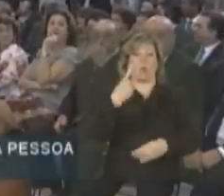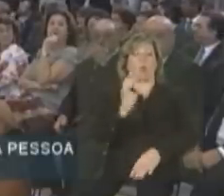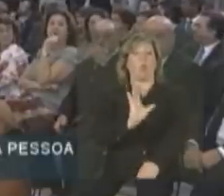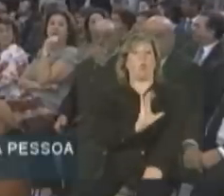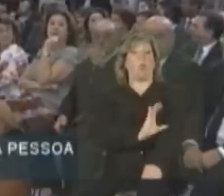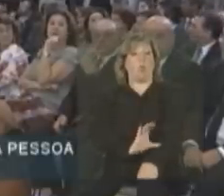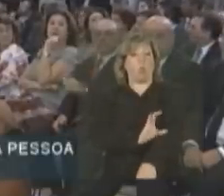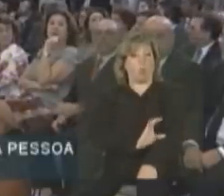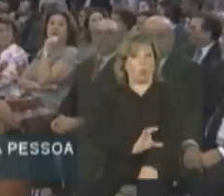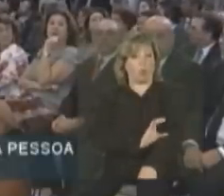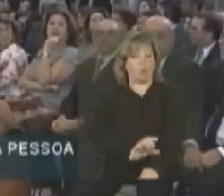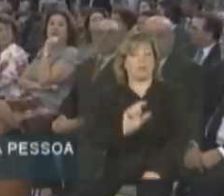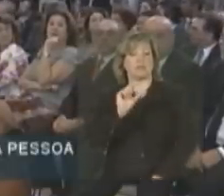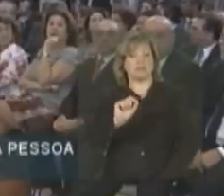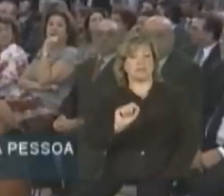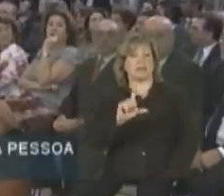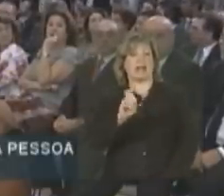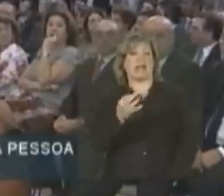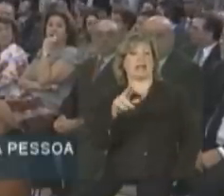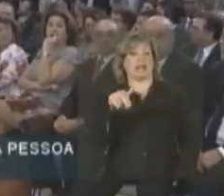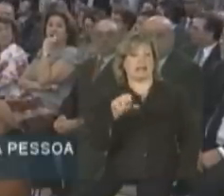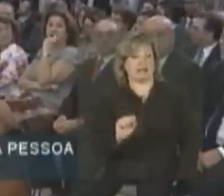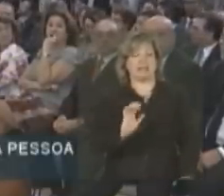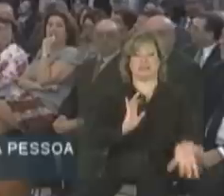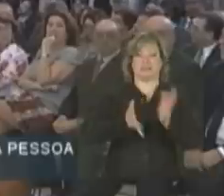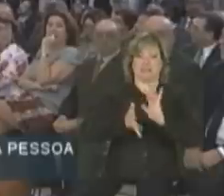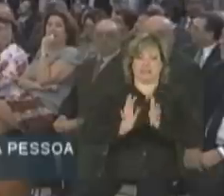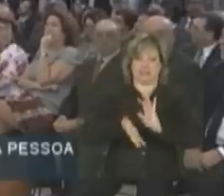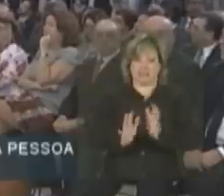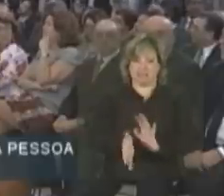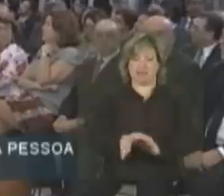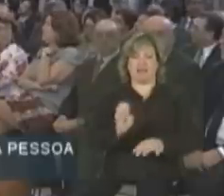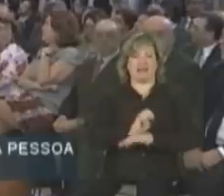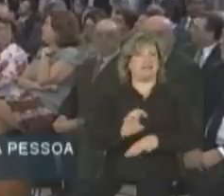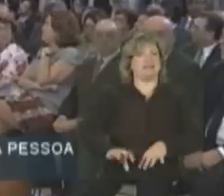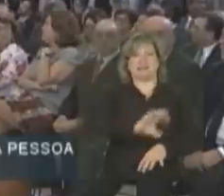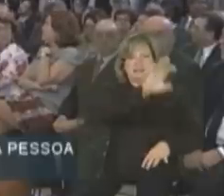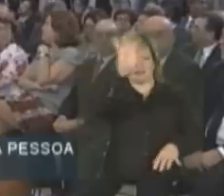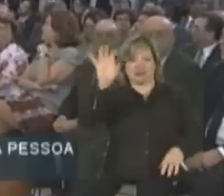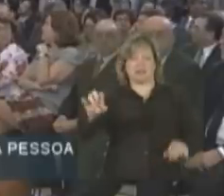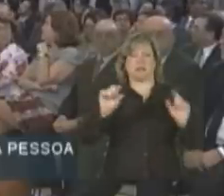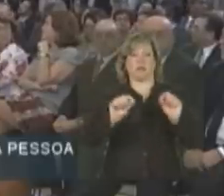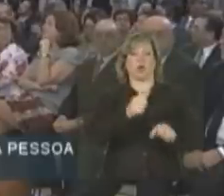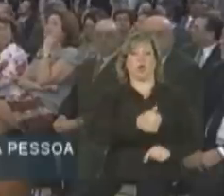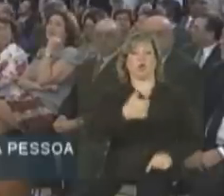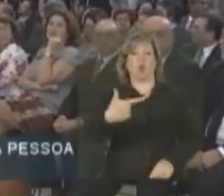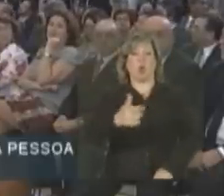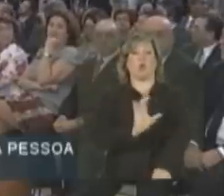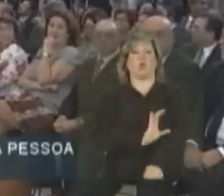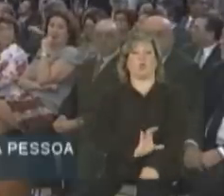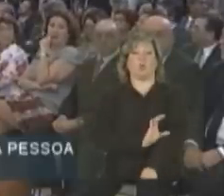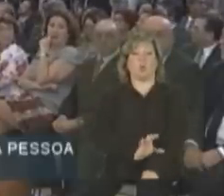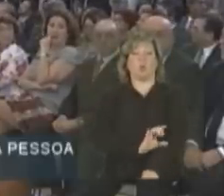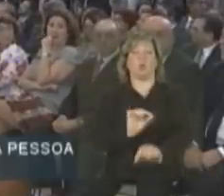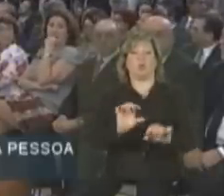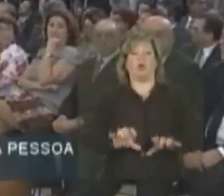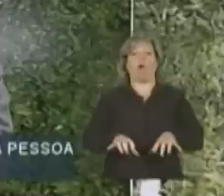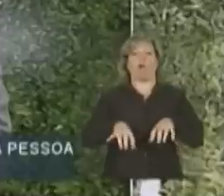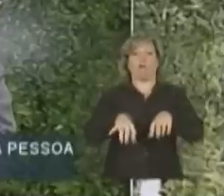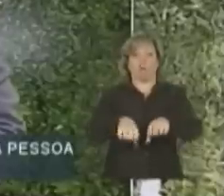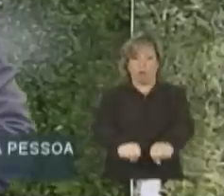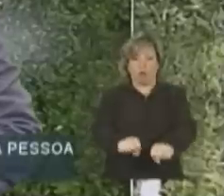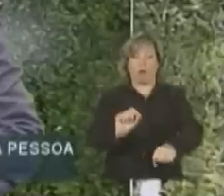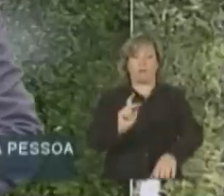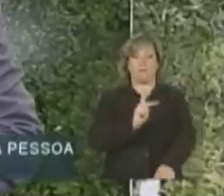de letras Libras por estado e 12 cursos de formação